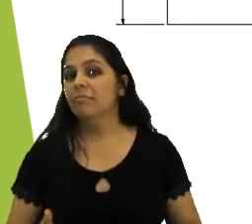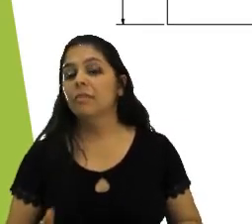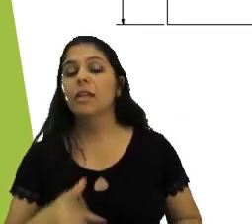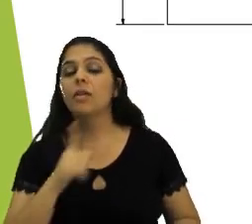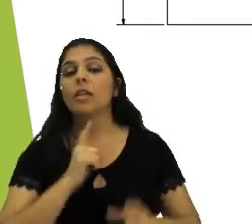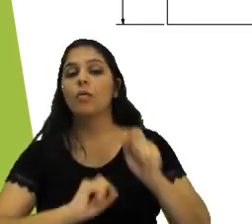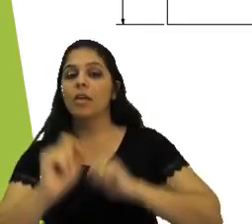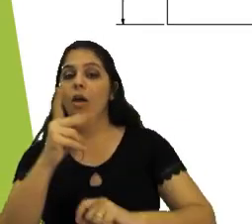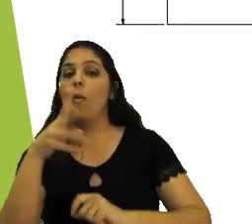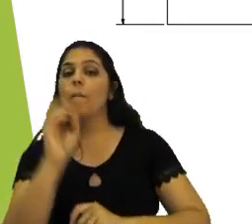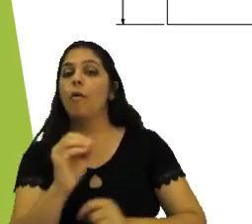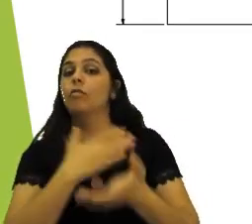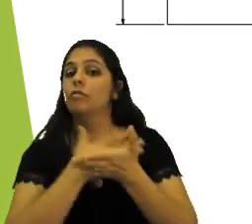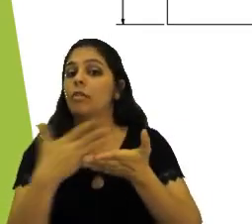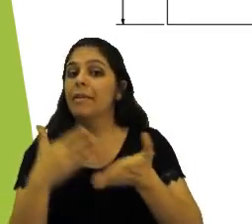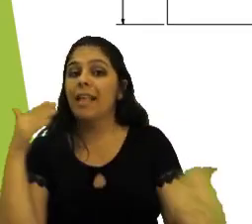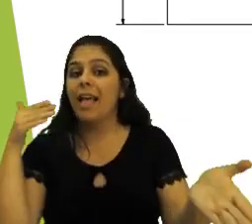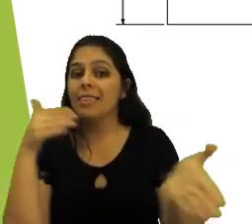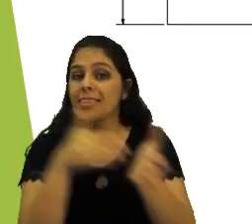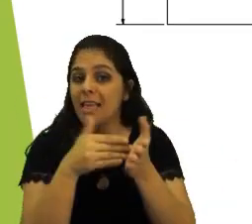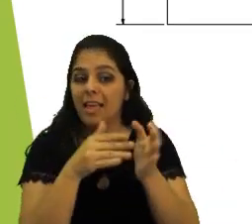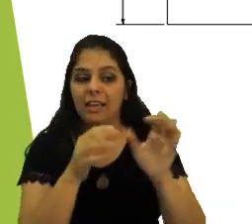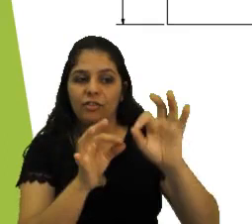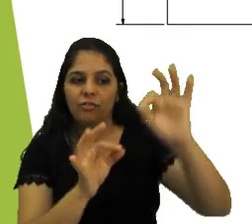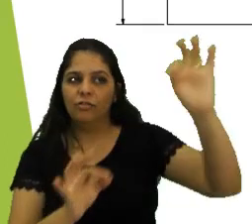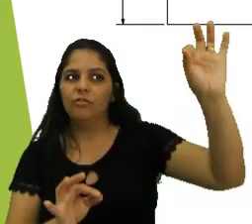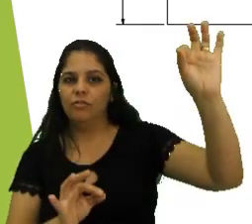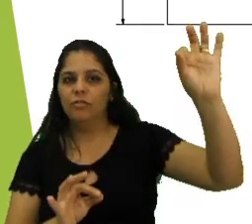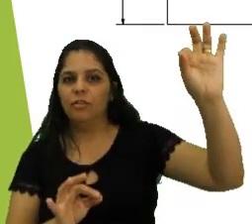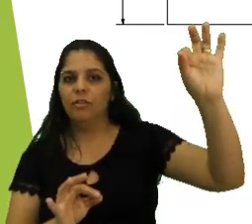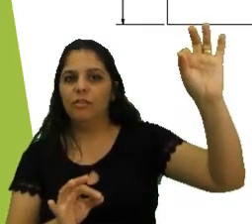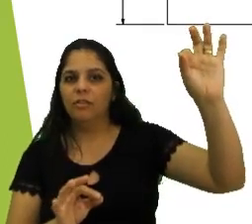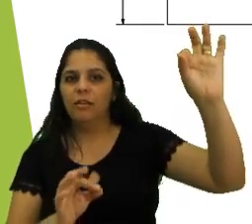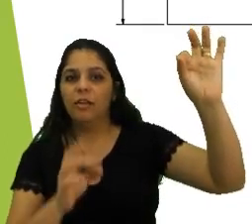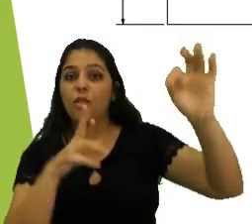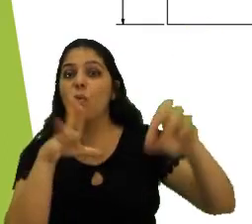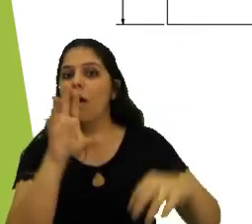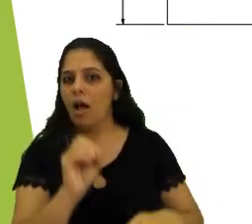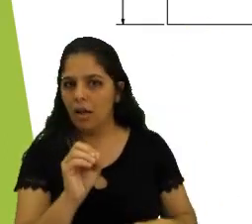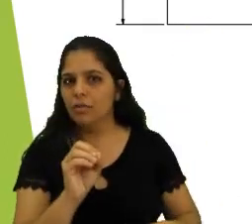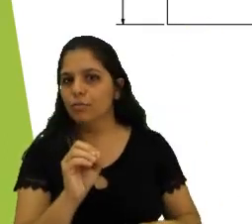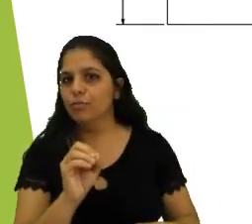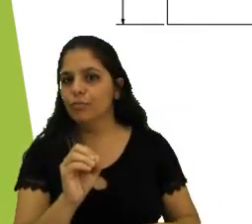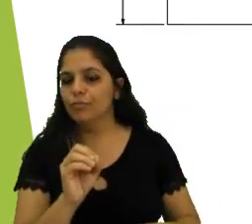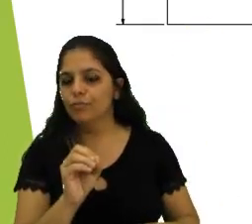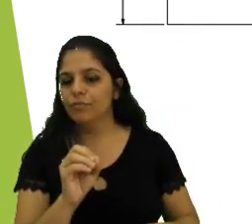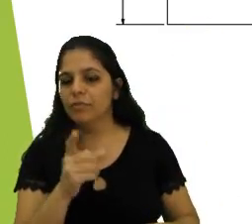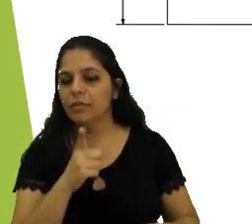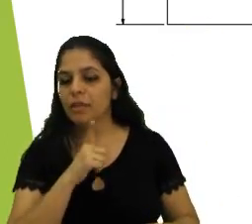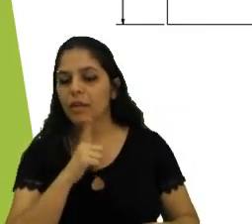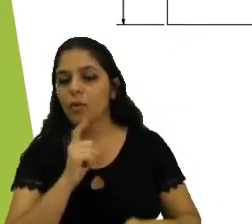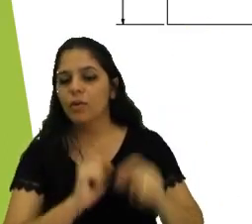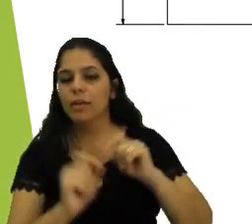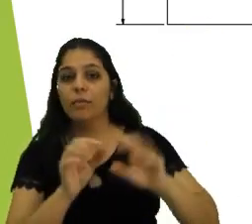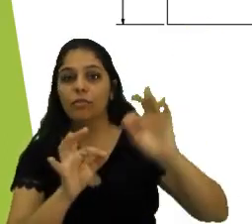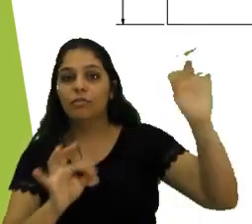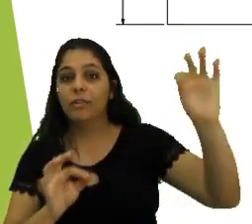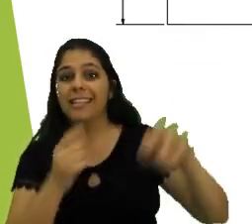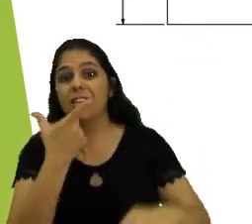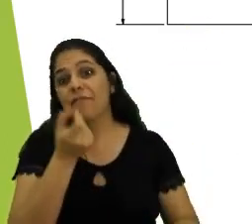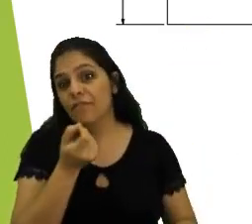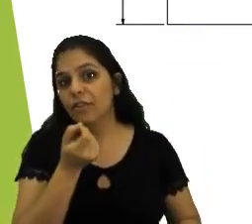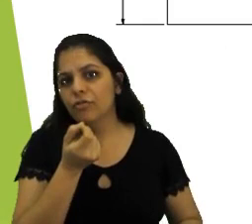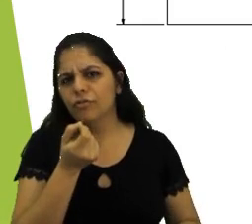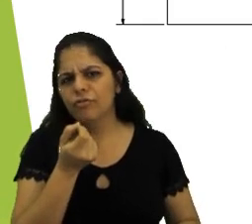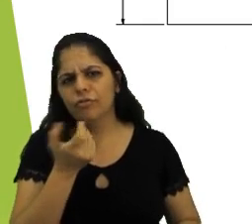origem até a distância aqui do ponto do raio, né, a origem do raio, nós temos uma distância de 20, né, pessoal? Olha só,